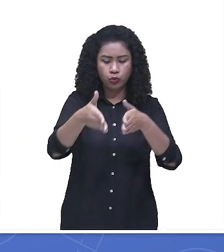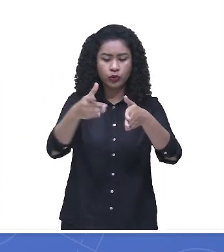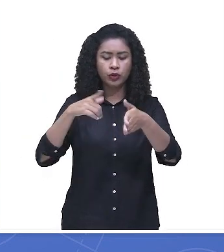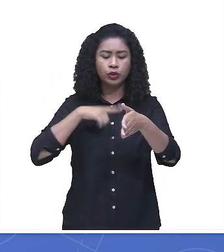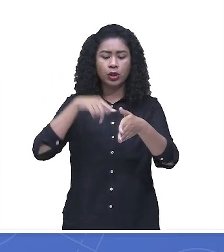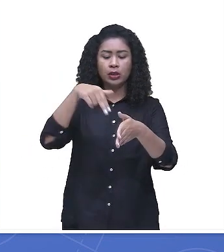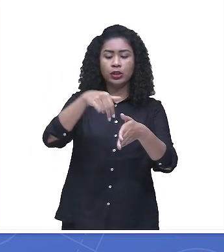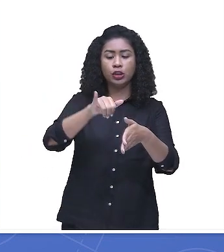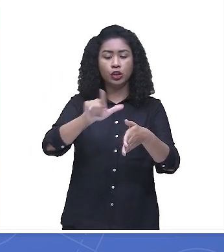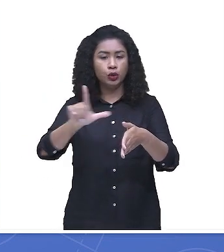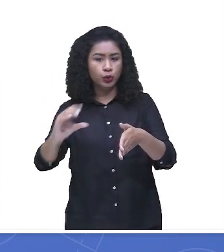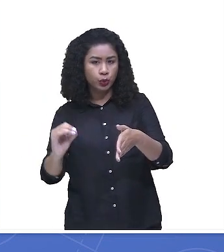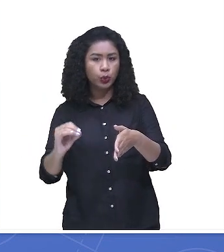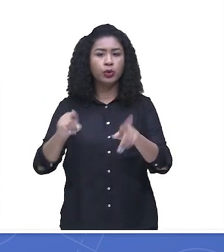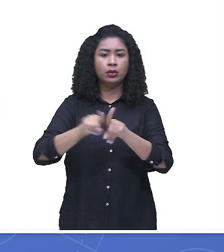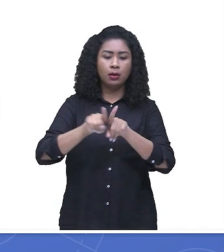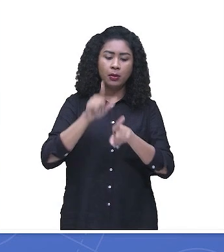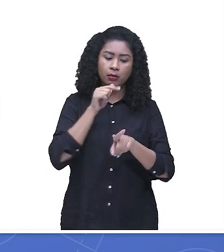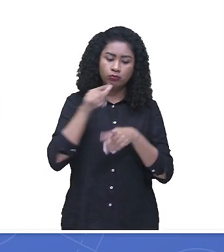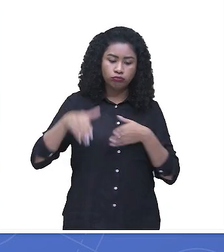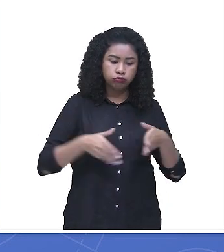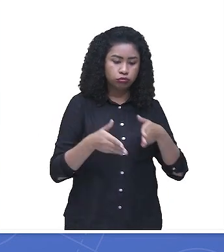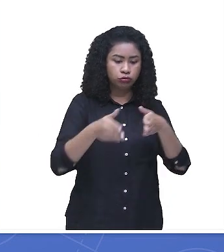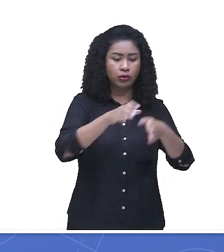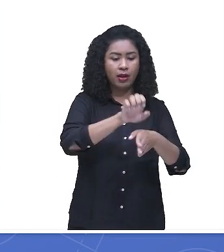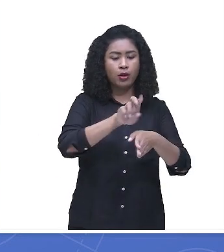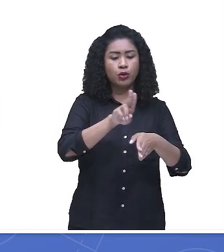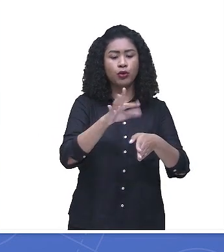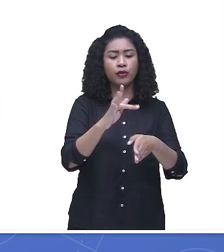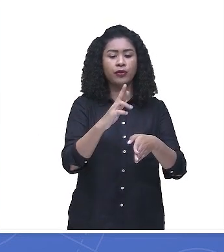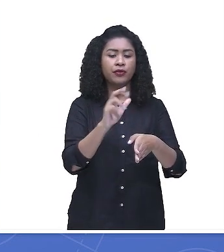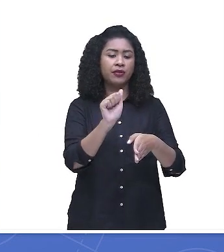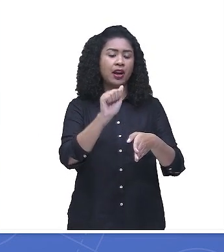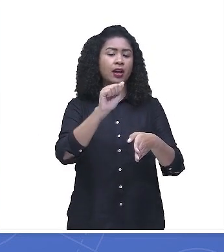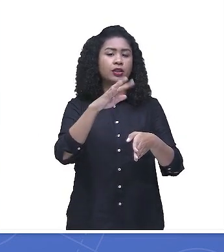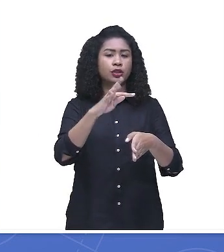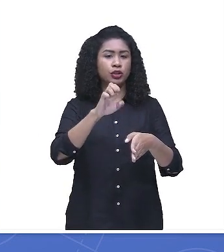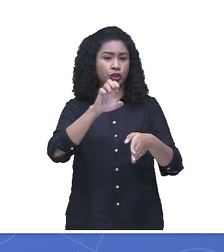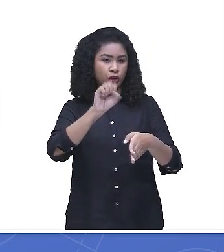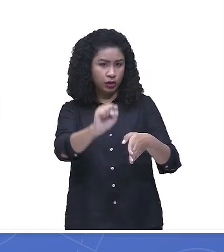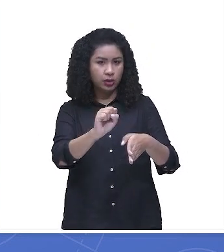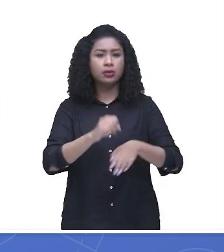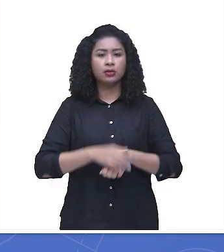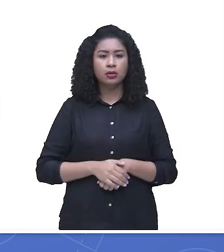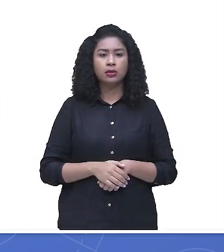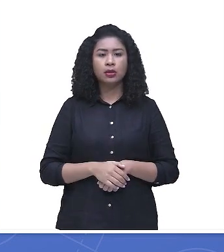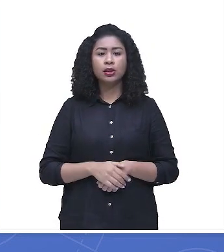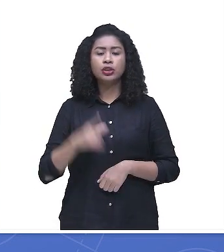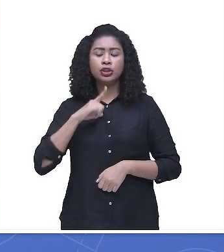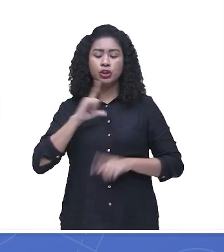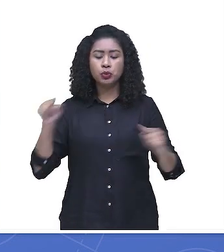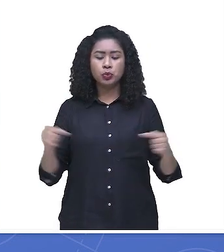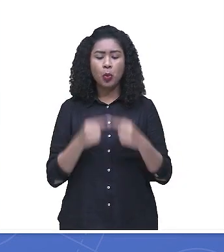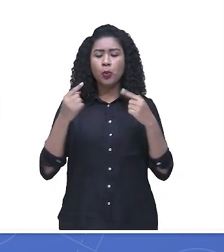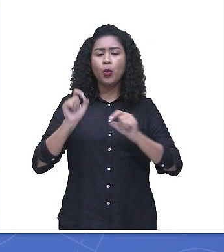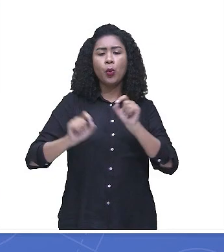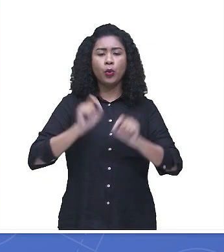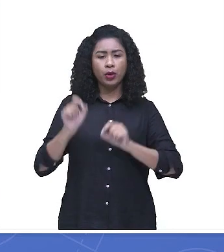vejam bem, essa questão está fazendo um aparato geral sobre essa região aí chamada Mesopotâmia. Até daqui a pouco para correção.